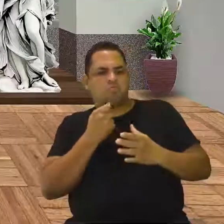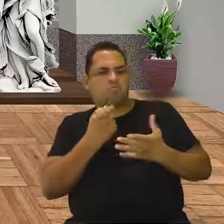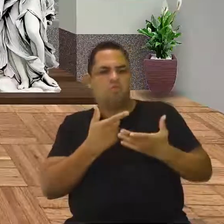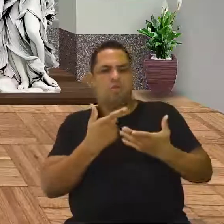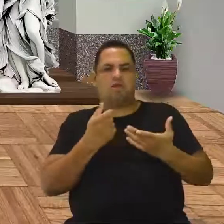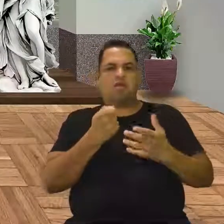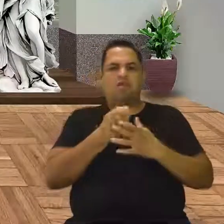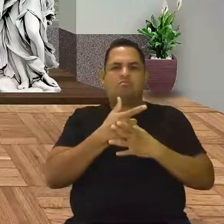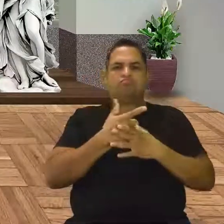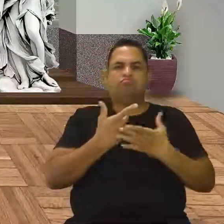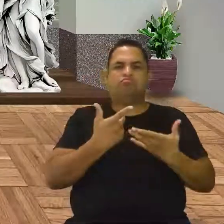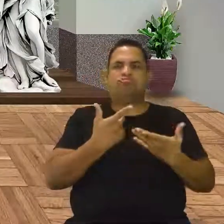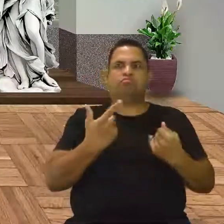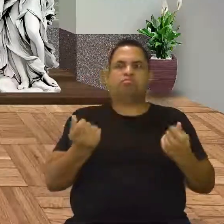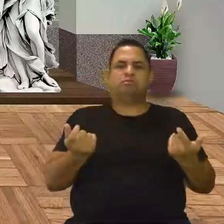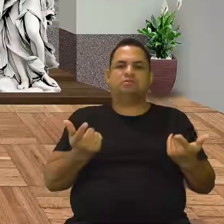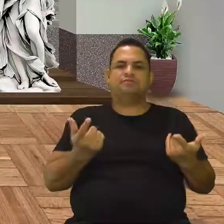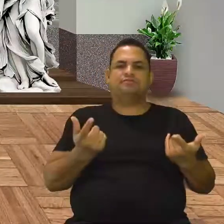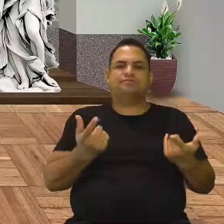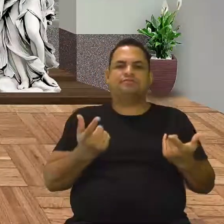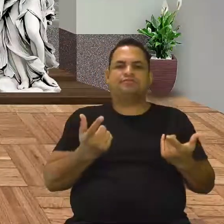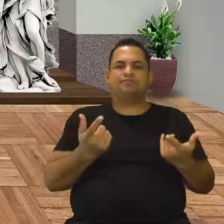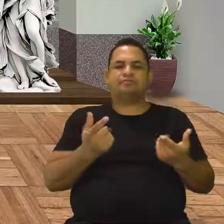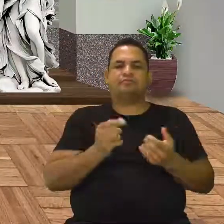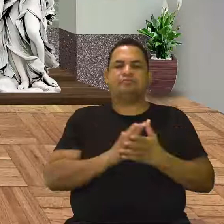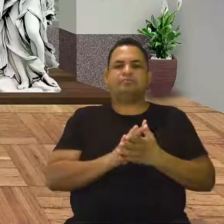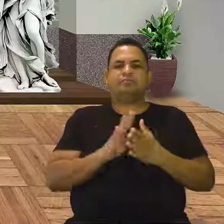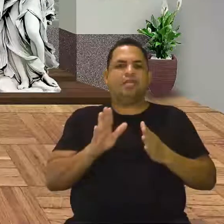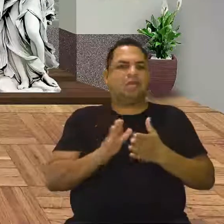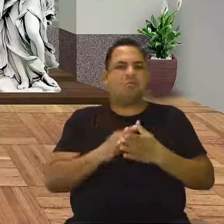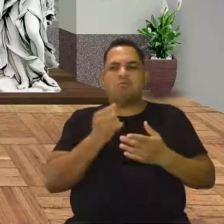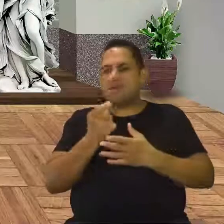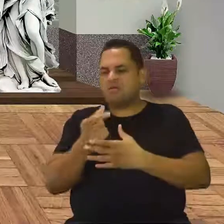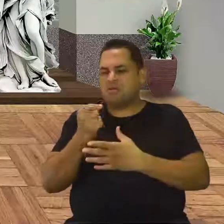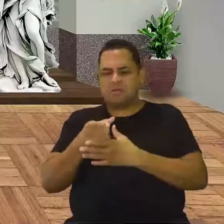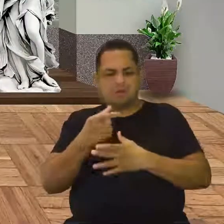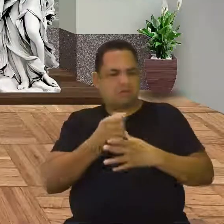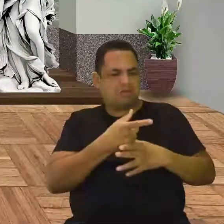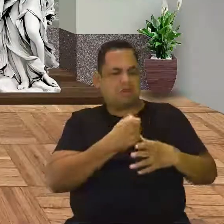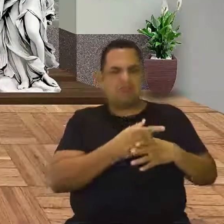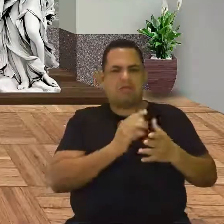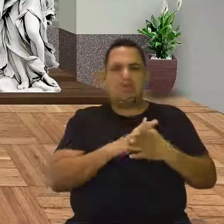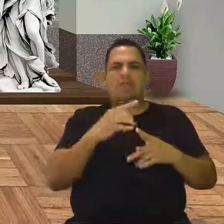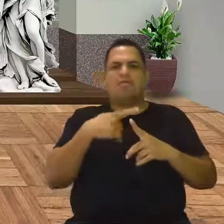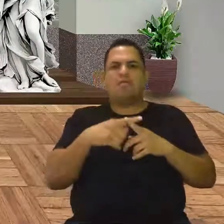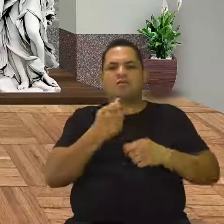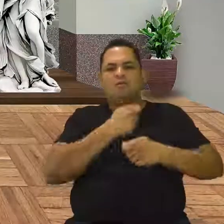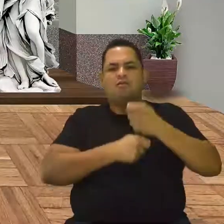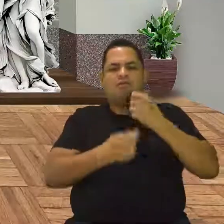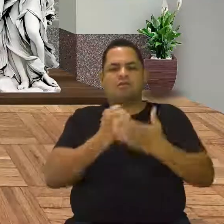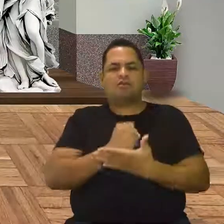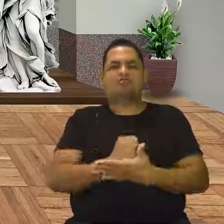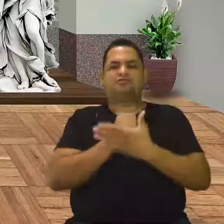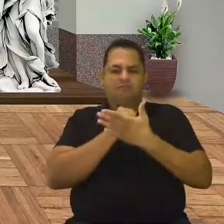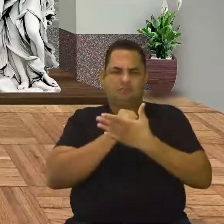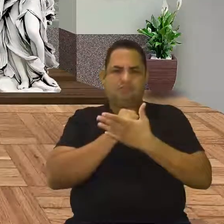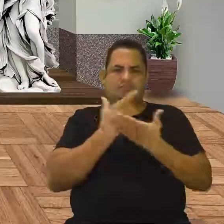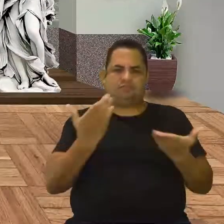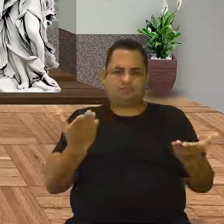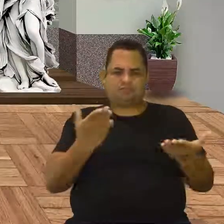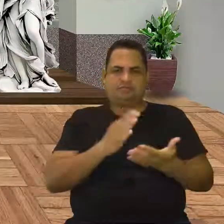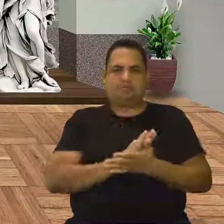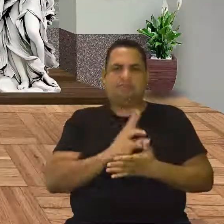que, na verdade, o cara se tornou compulsivo, né? Porque a economia era favorável,